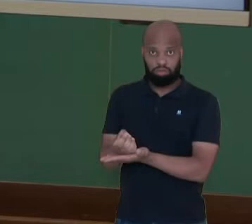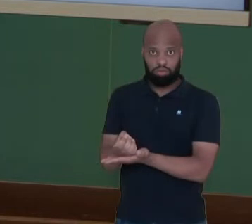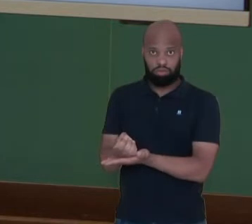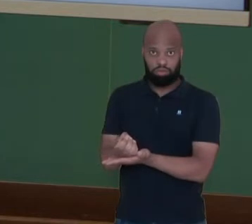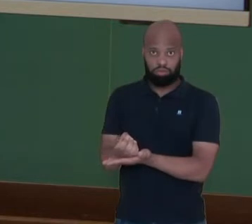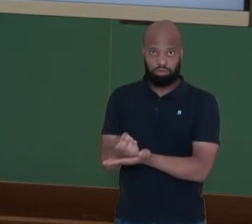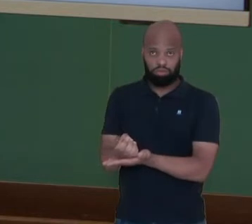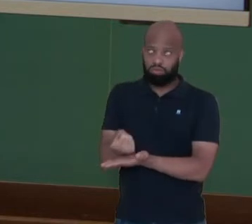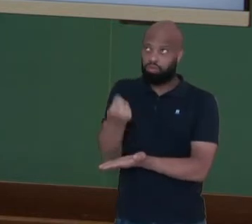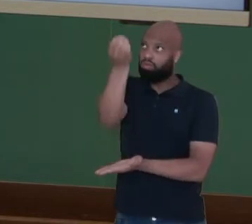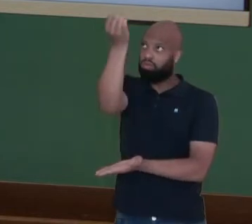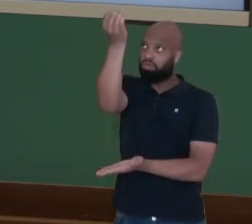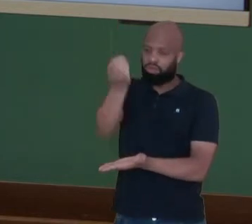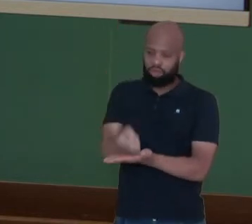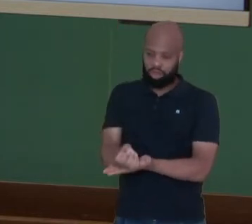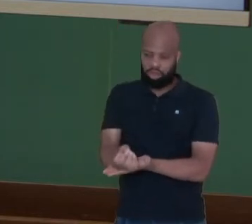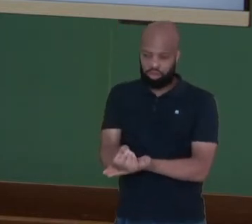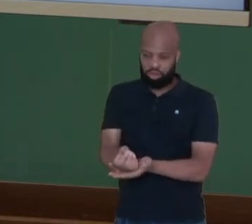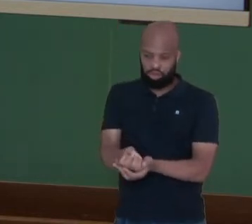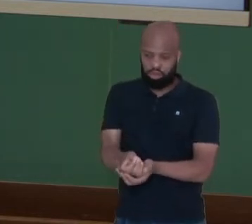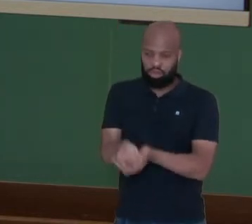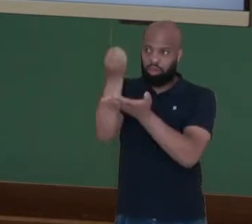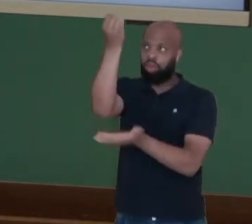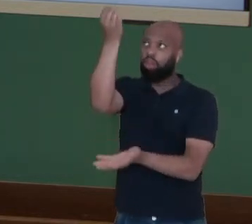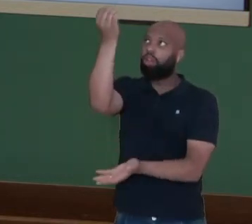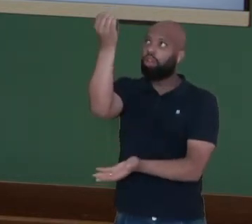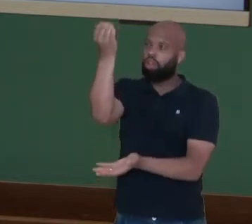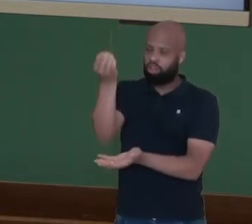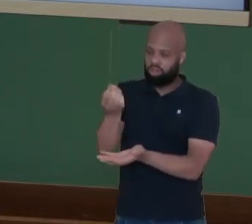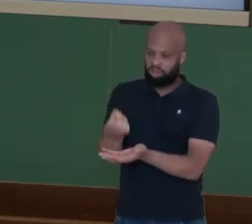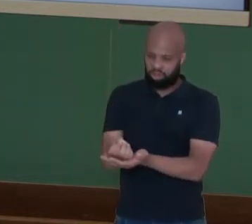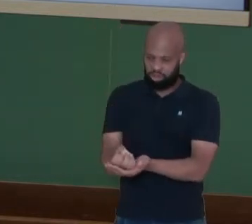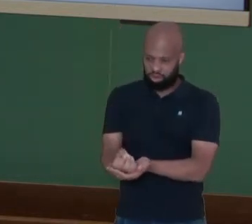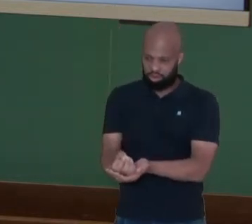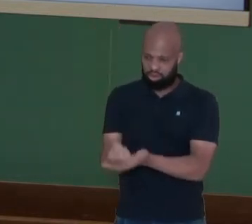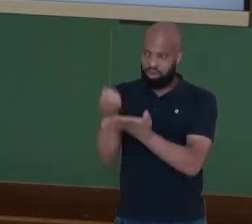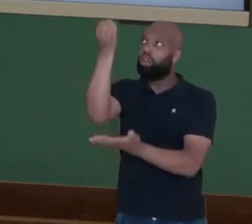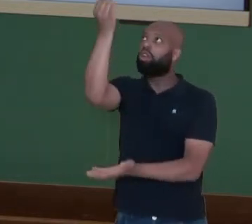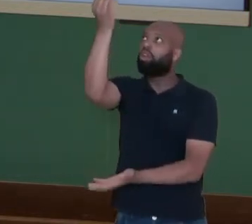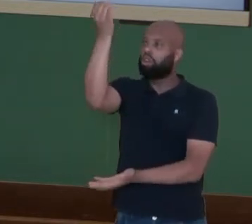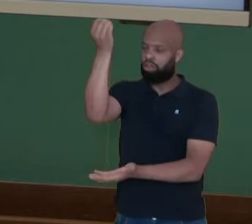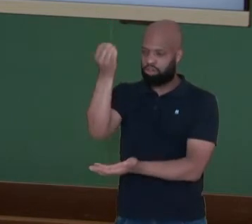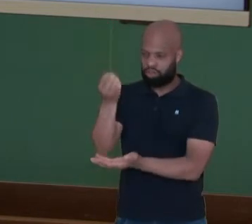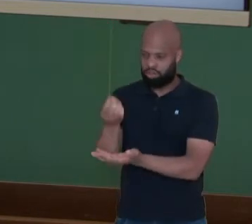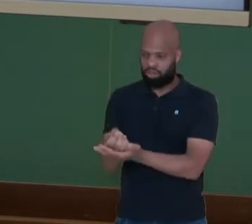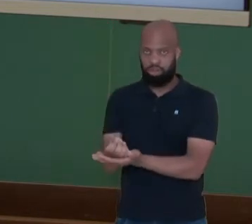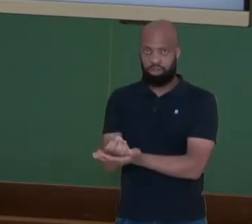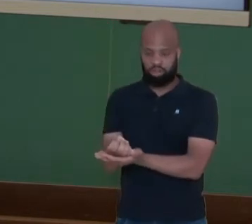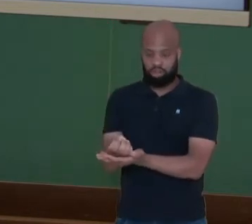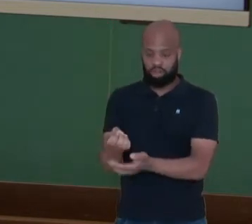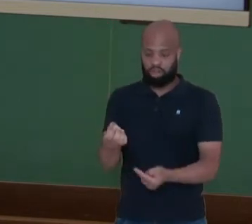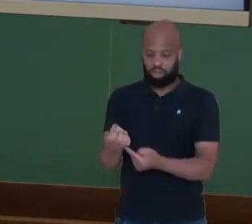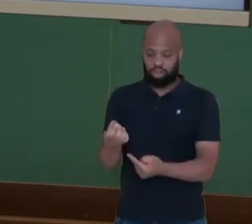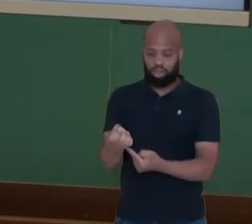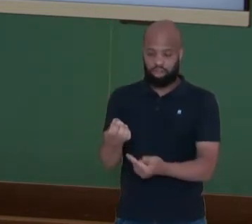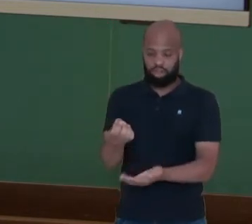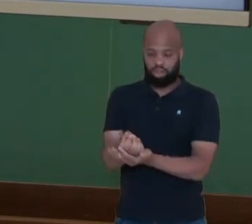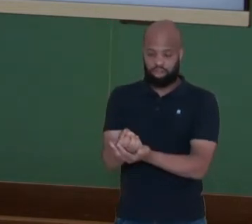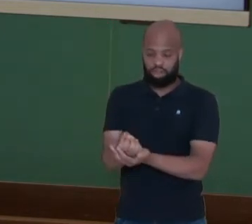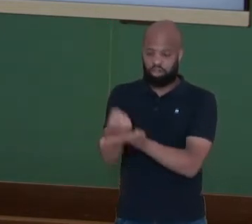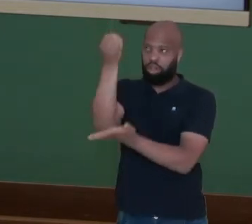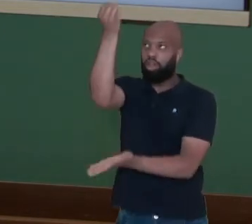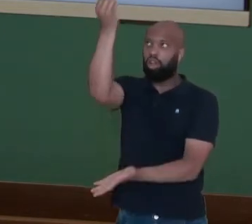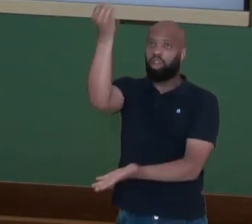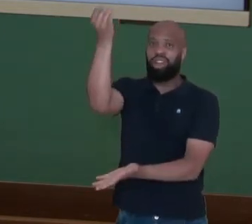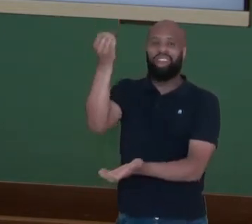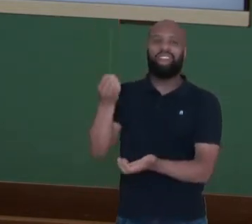vai descer, beleza. O que acontece? Para que eu possa jogar a bolinha para cima, eu tenho que fornecer energia para ela. Energia, nesse